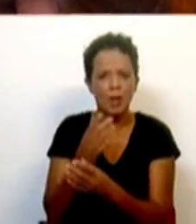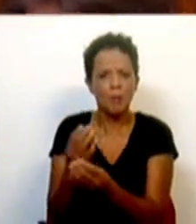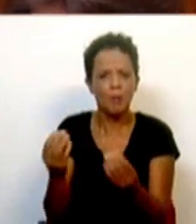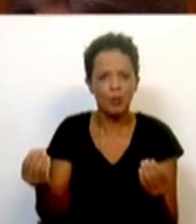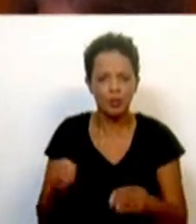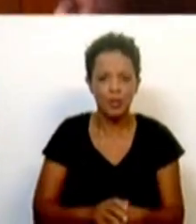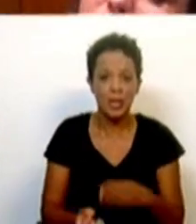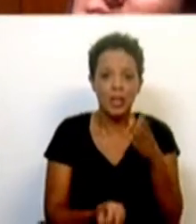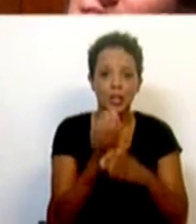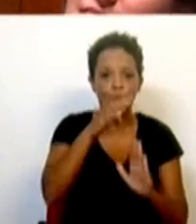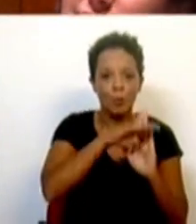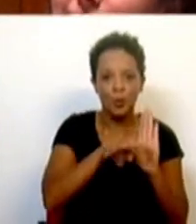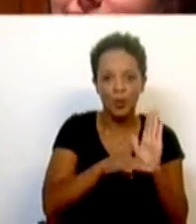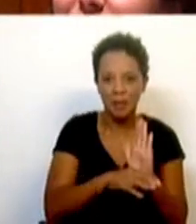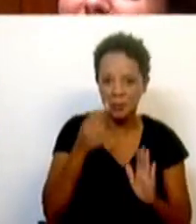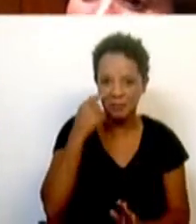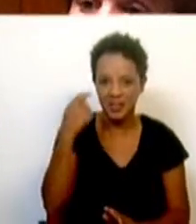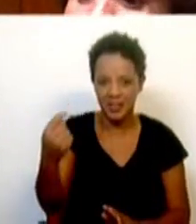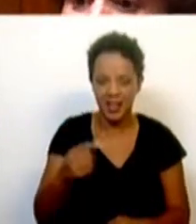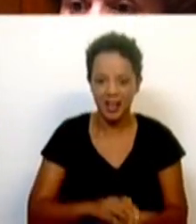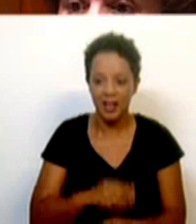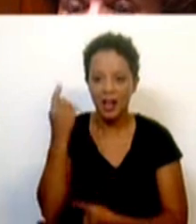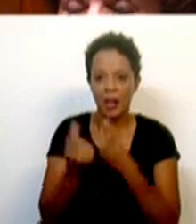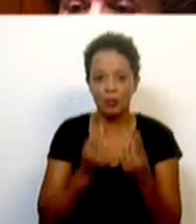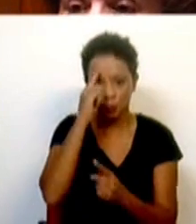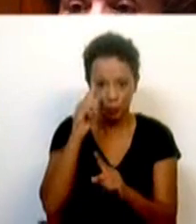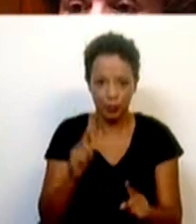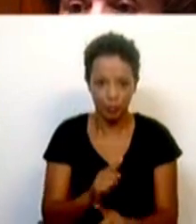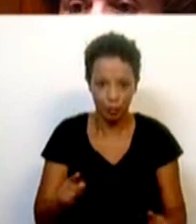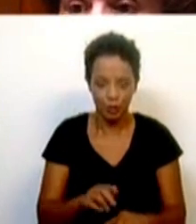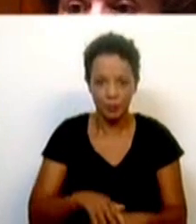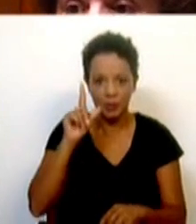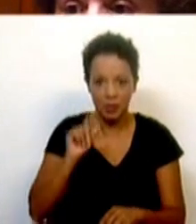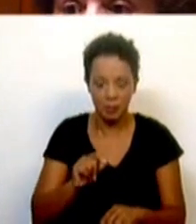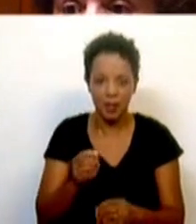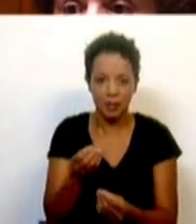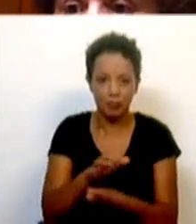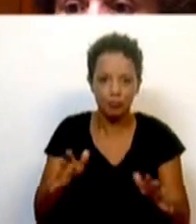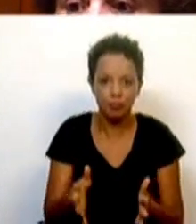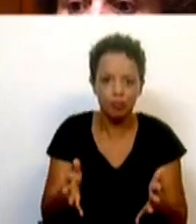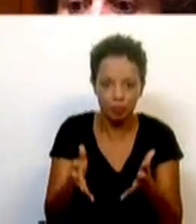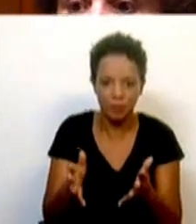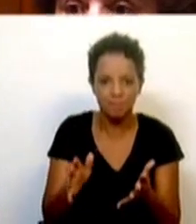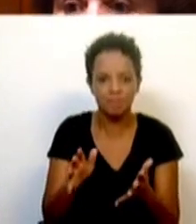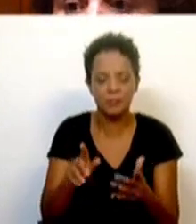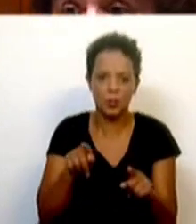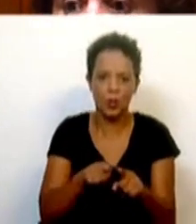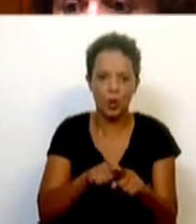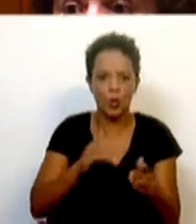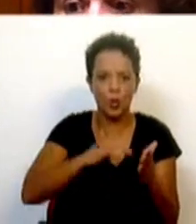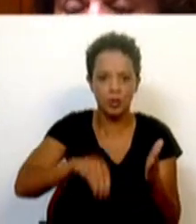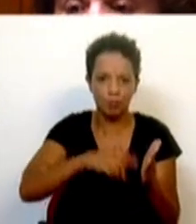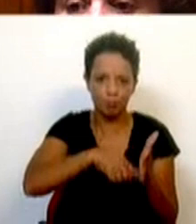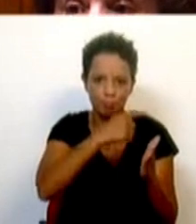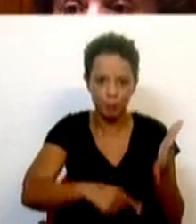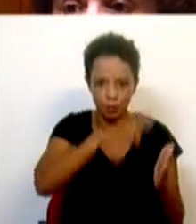que até criou um programa especial para alguns professores e educadores de infância poderem rescindir o contrato